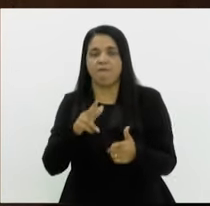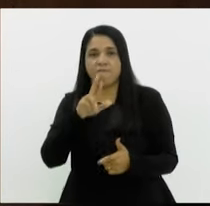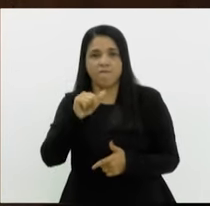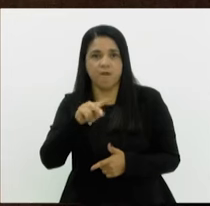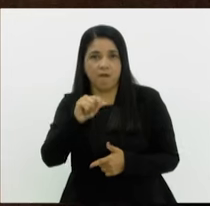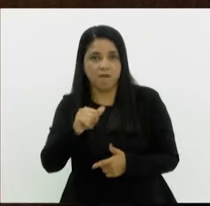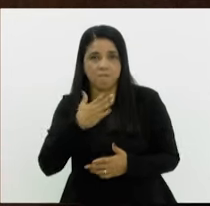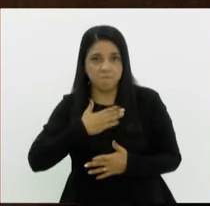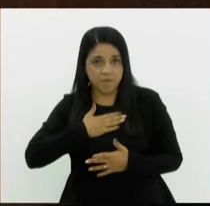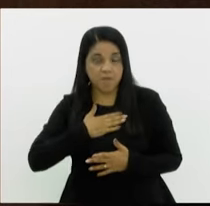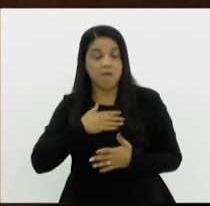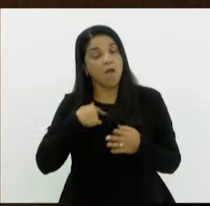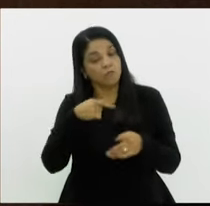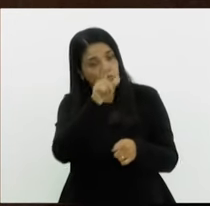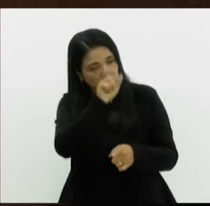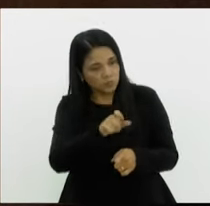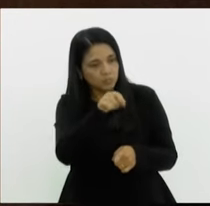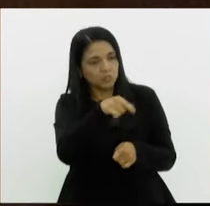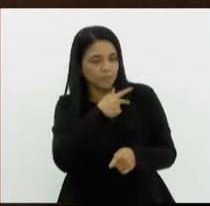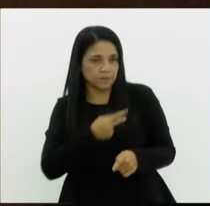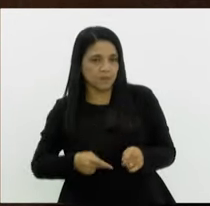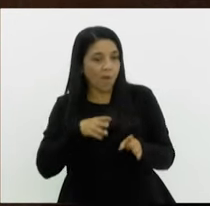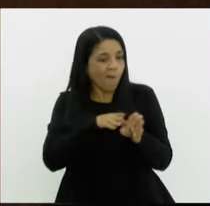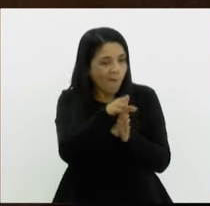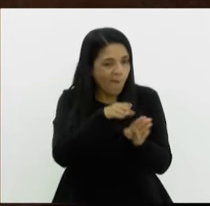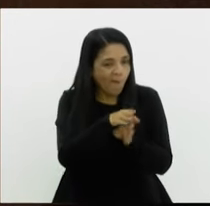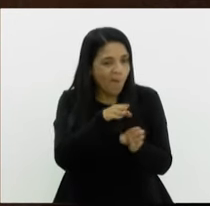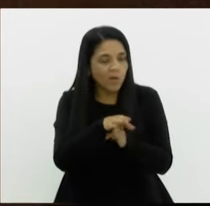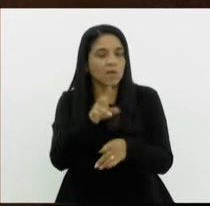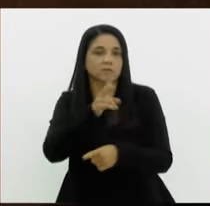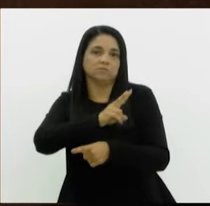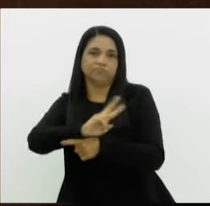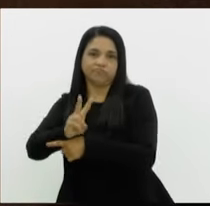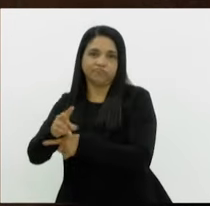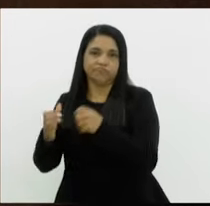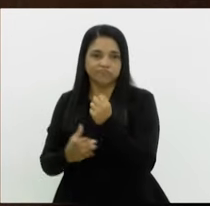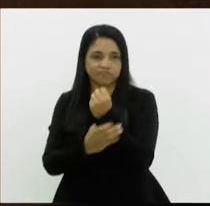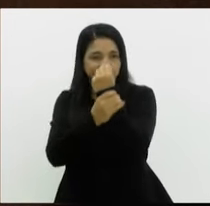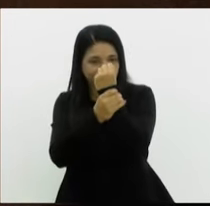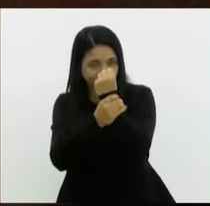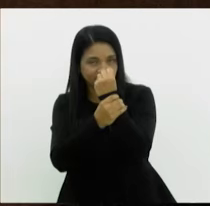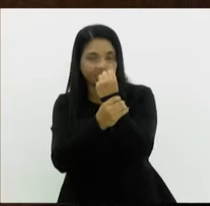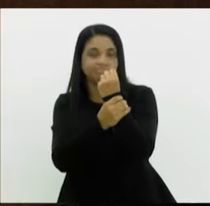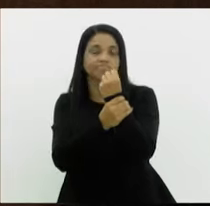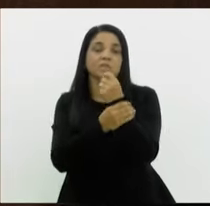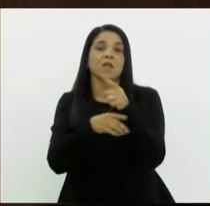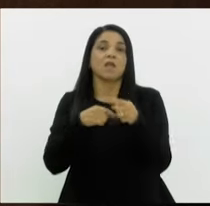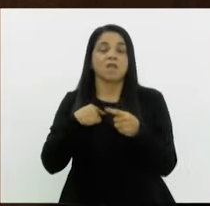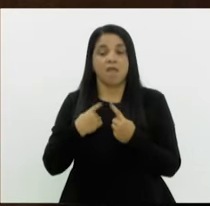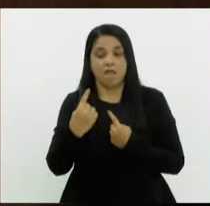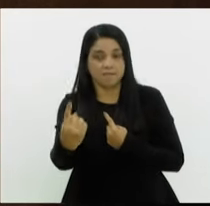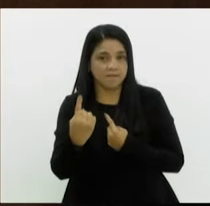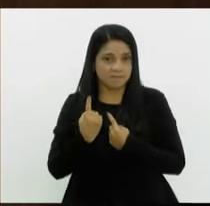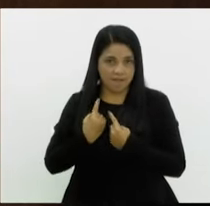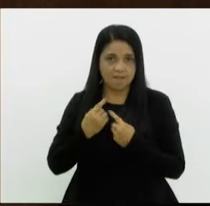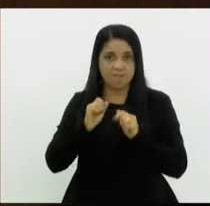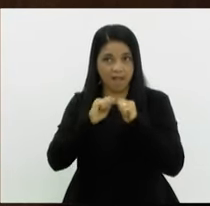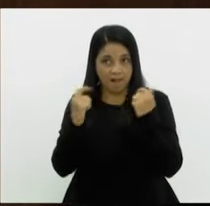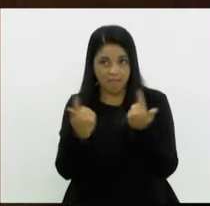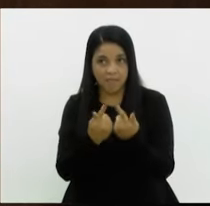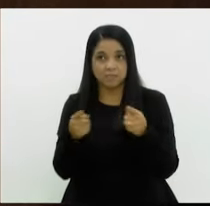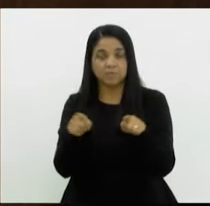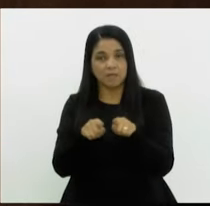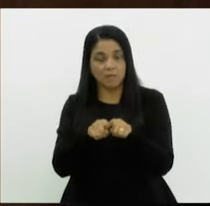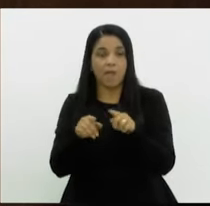Vossa Excelência, então, oriente aqueles que estão ali, destinados na salvaguarda, não só de quem entra e quem sai, mas que